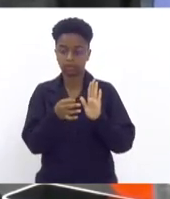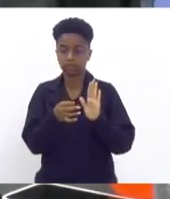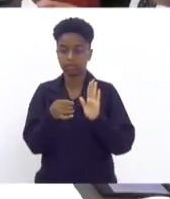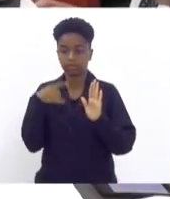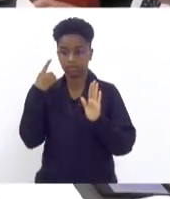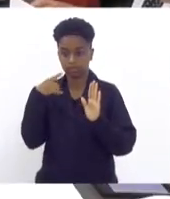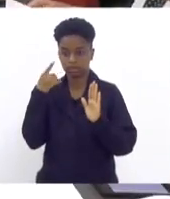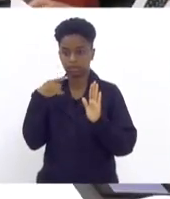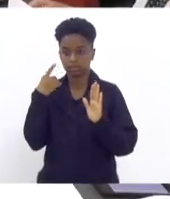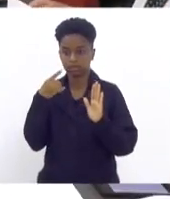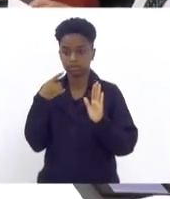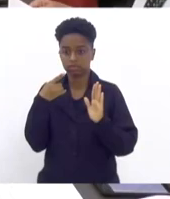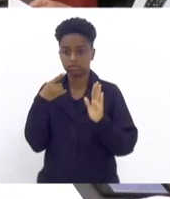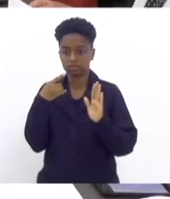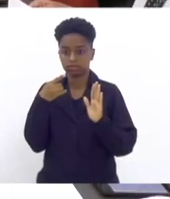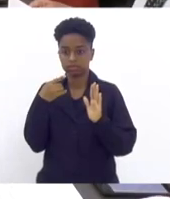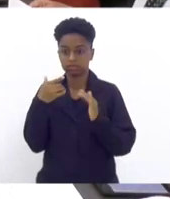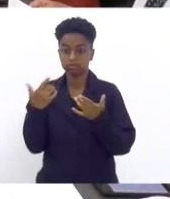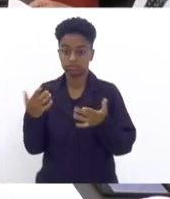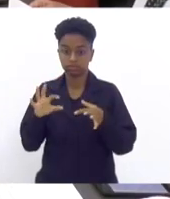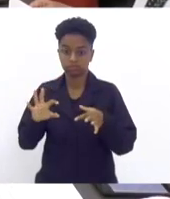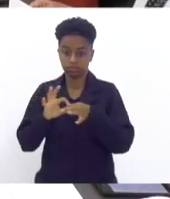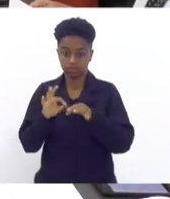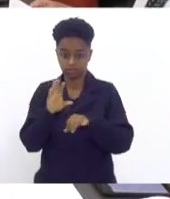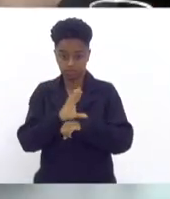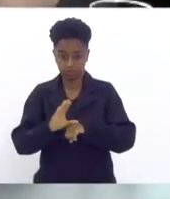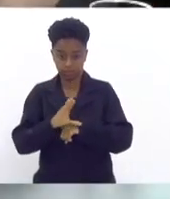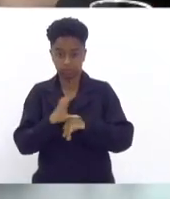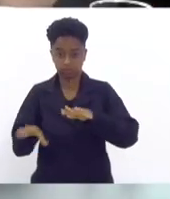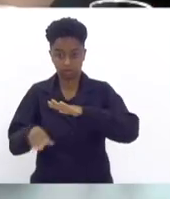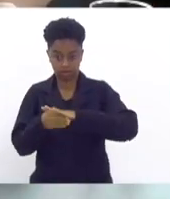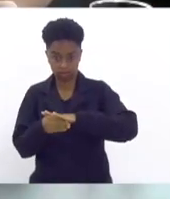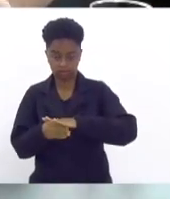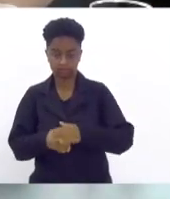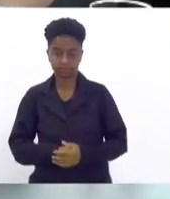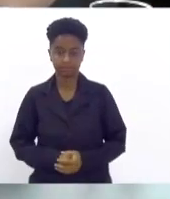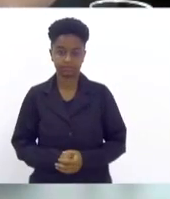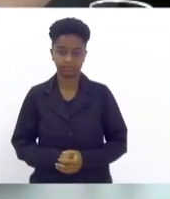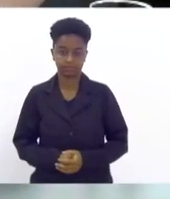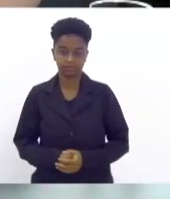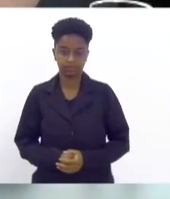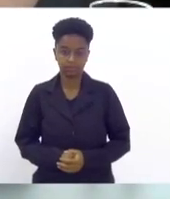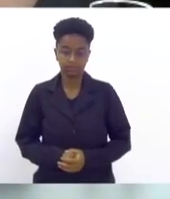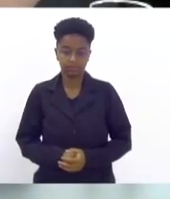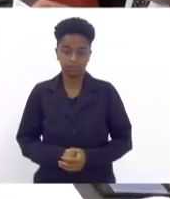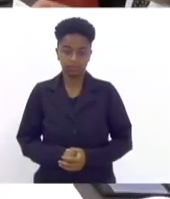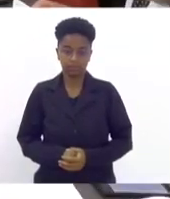Esse é pela constitucionalidade com emendas, senhor presidente.